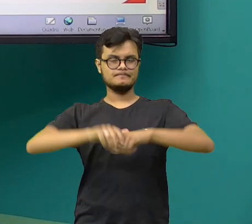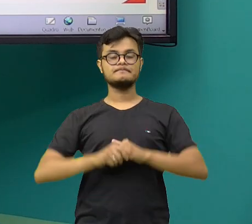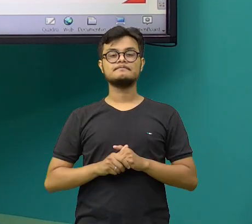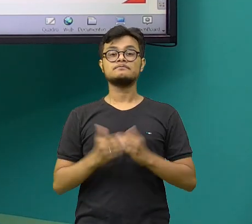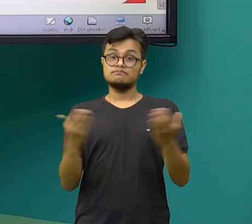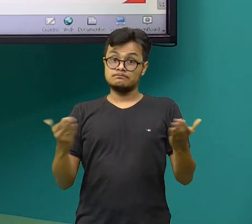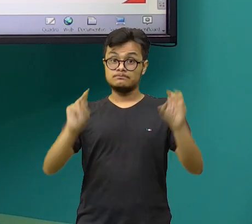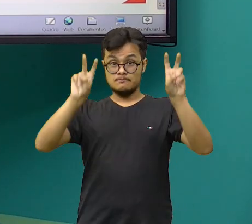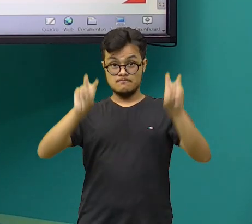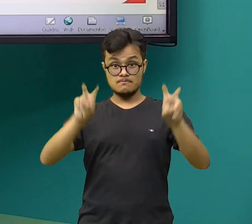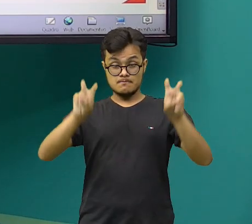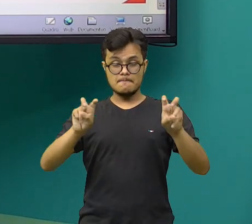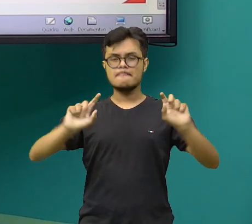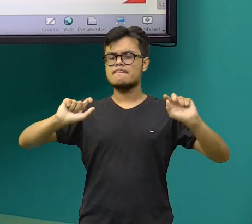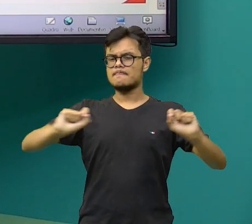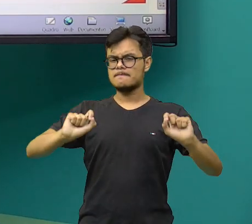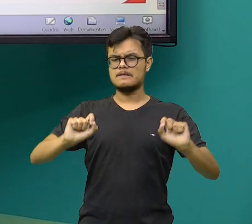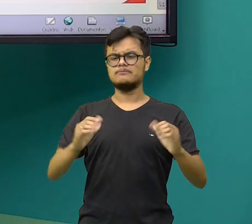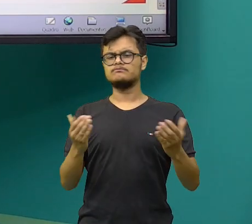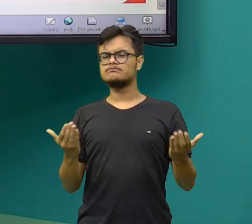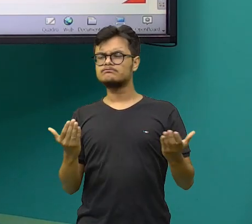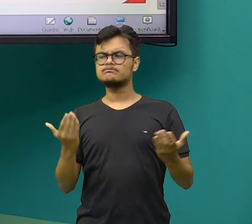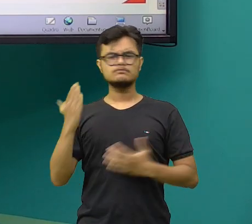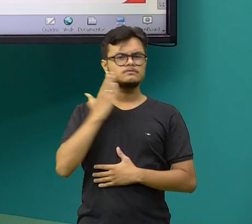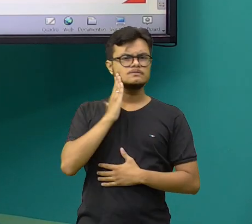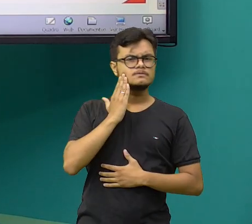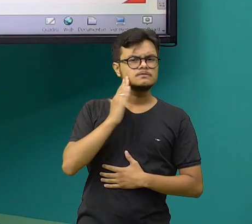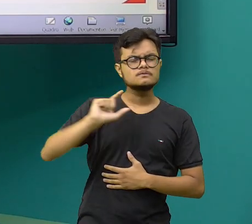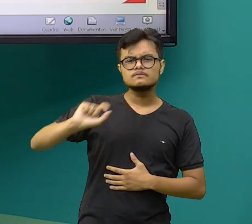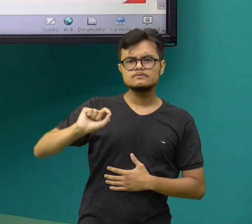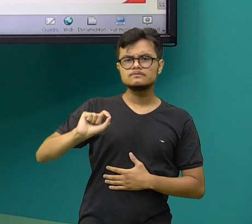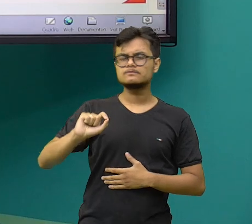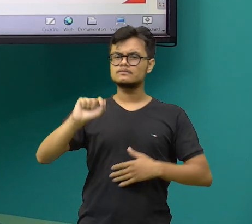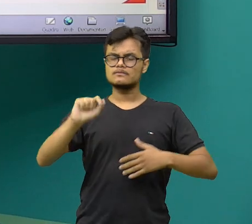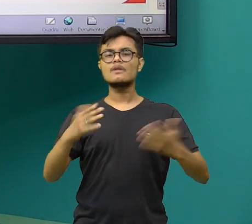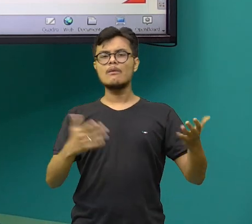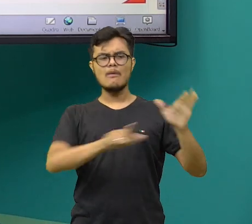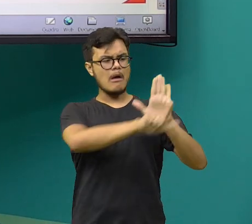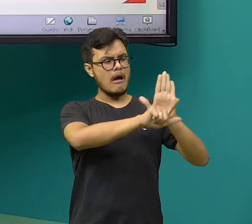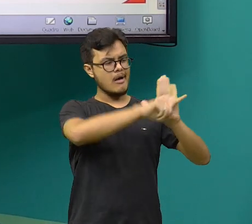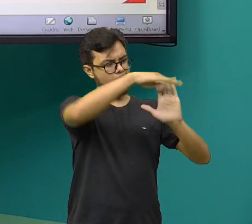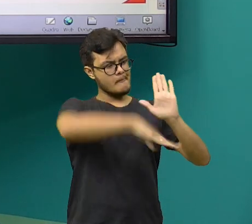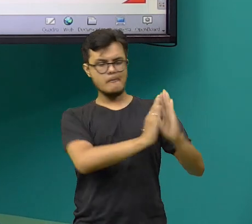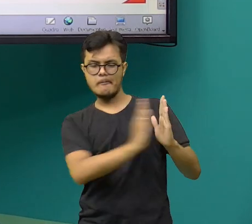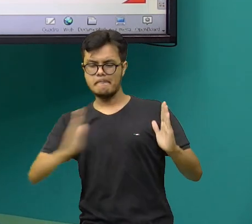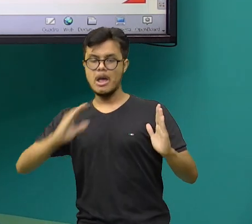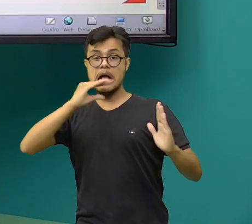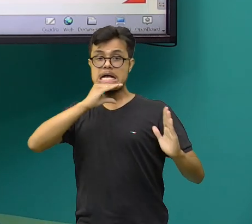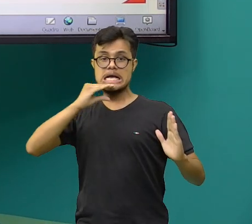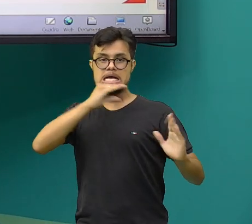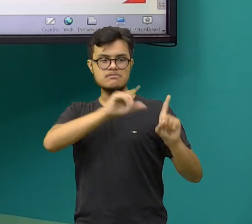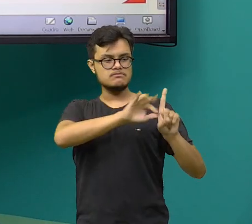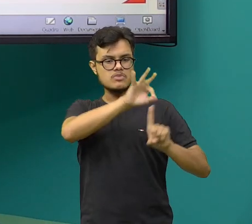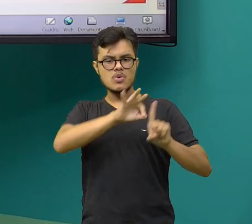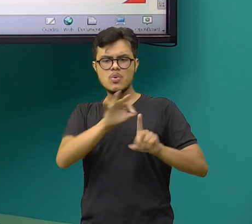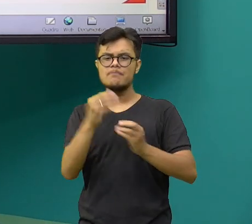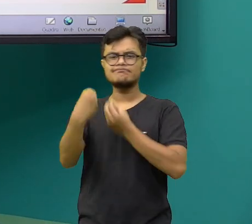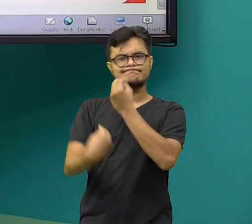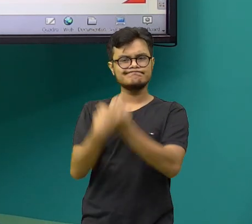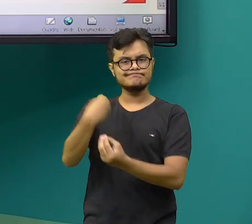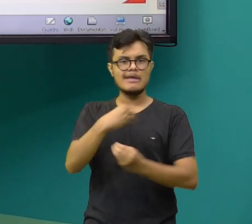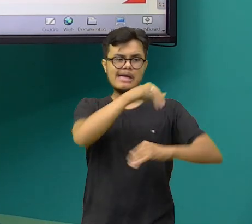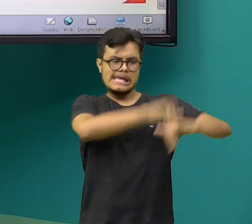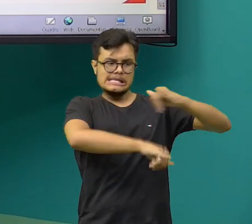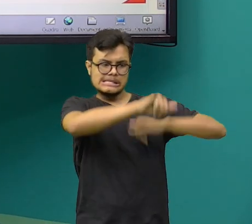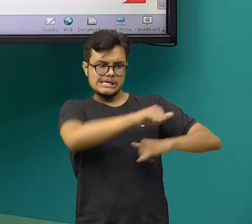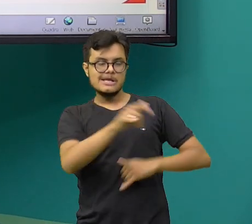nesse assunto podemos compreender sobre ciclos termodinâmicos e como que retirar aí